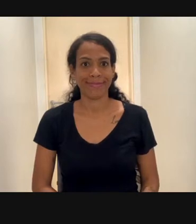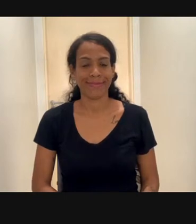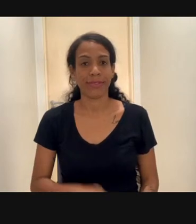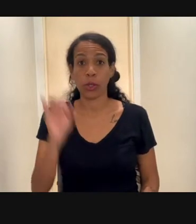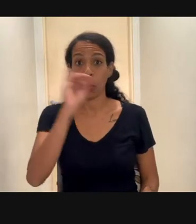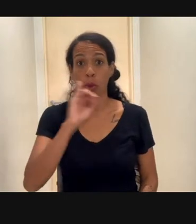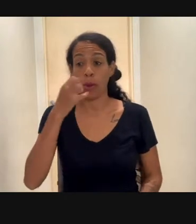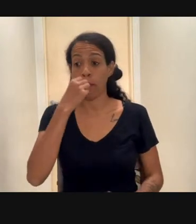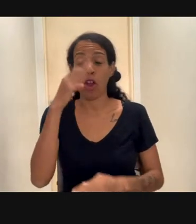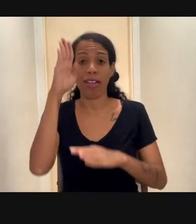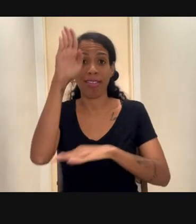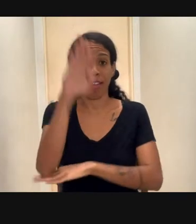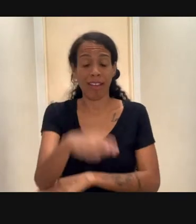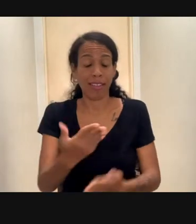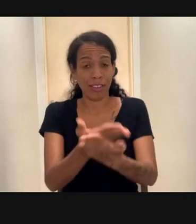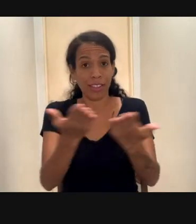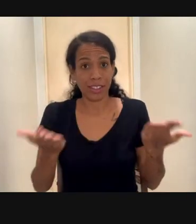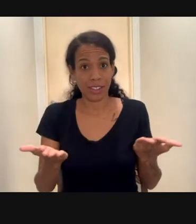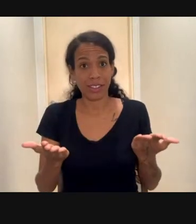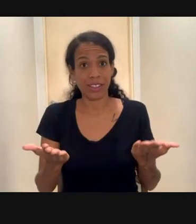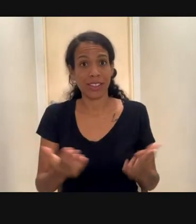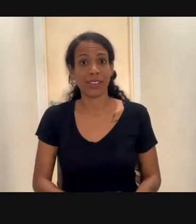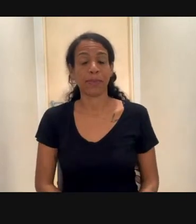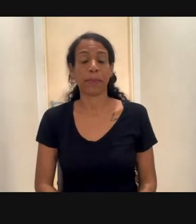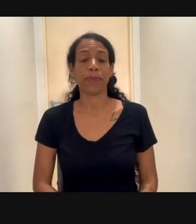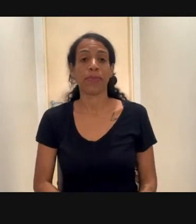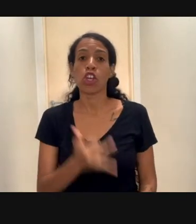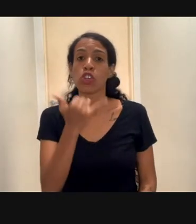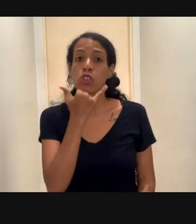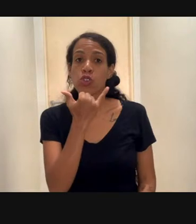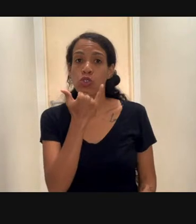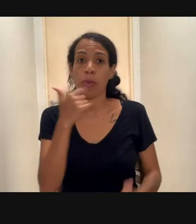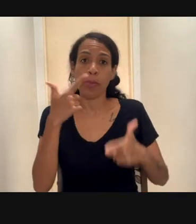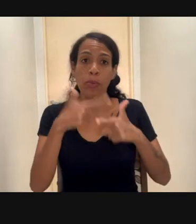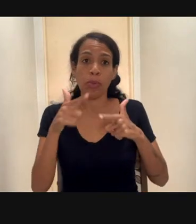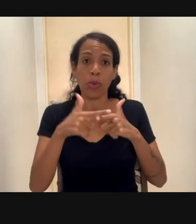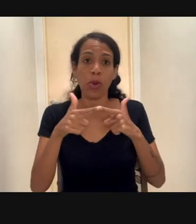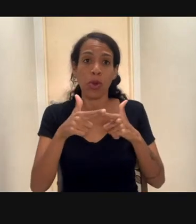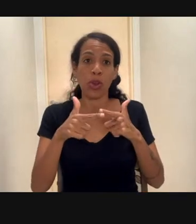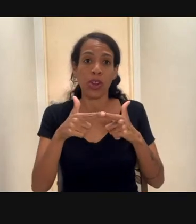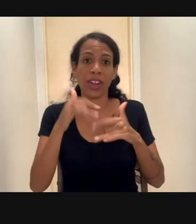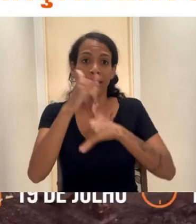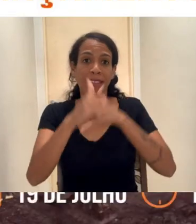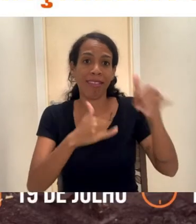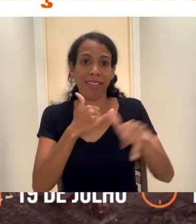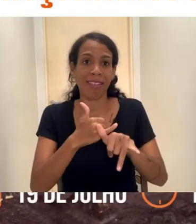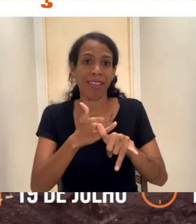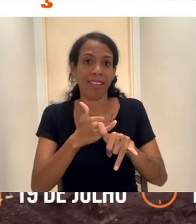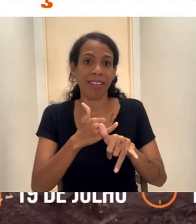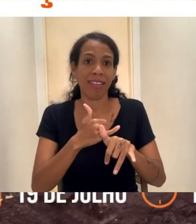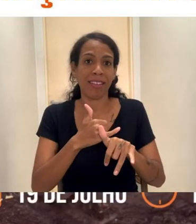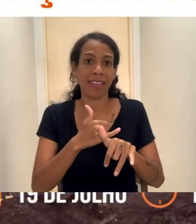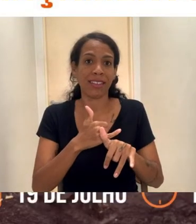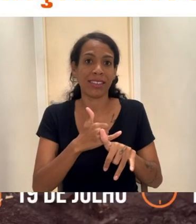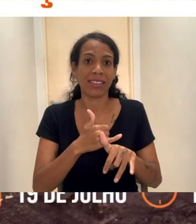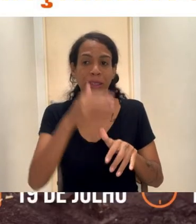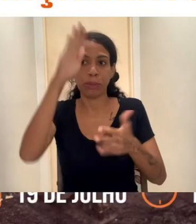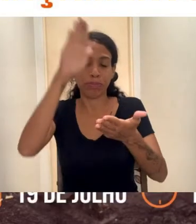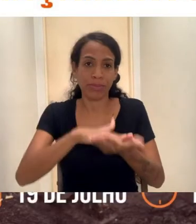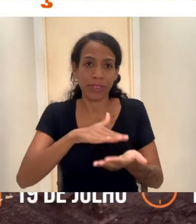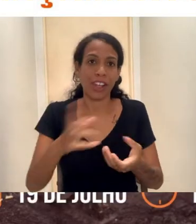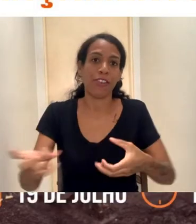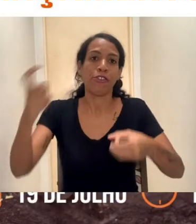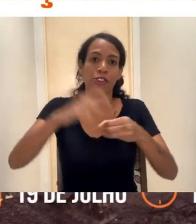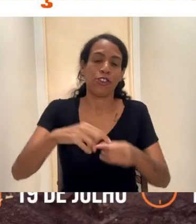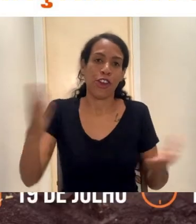Olá, boa tarde a todos, todas e todos. Desculpa, eu tive um problema na conexão, acabou caindo a minha imagem, consegui